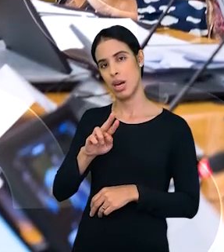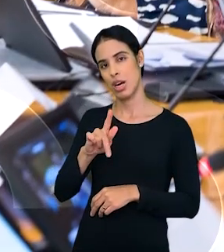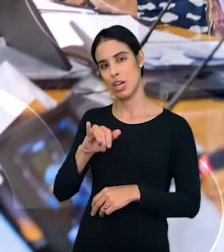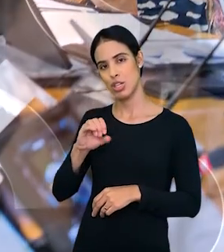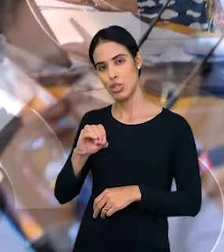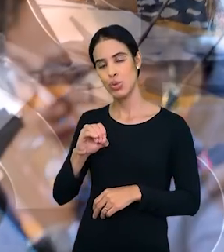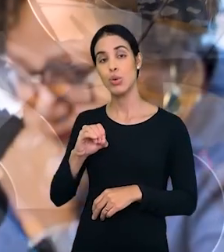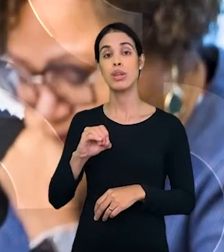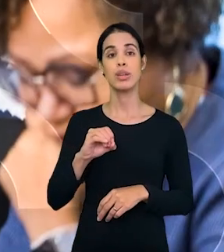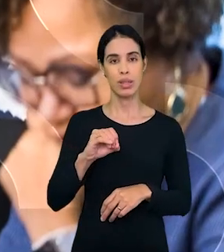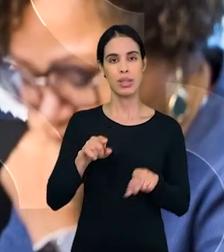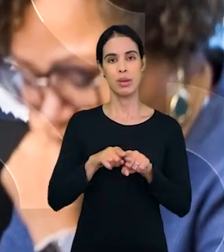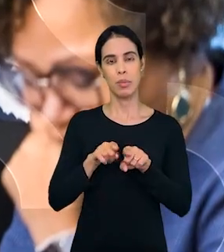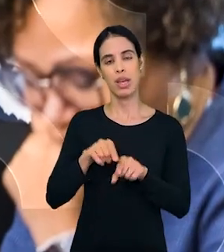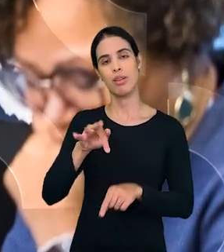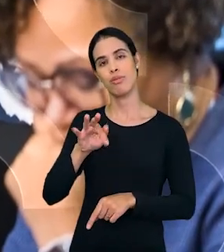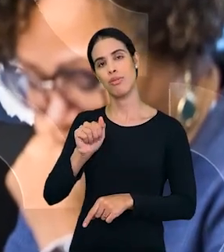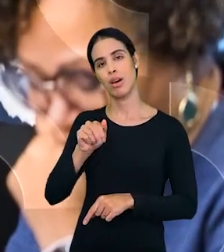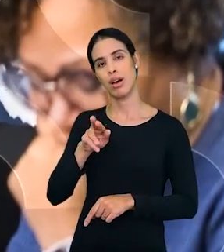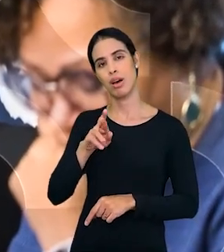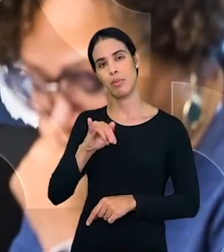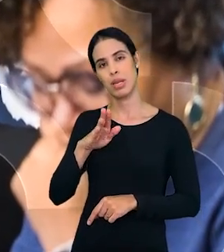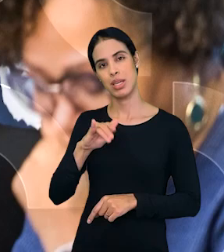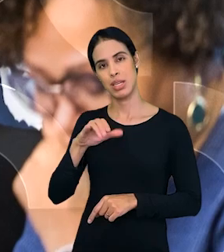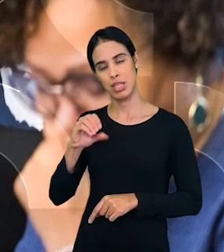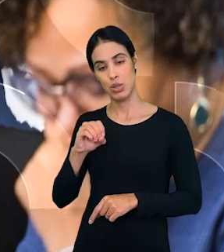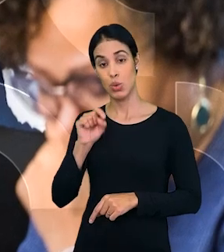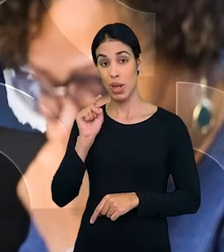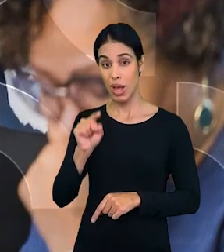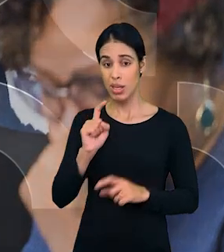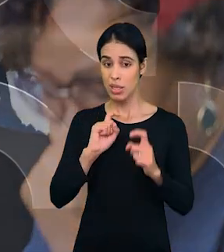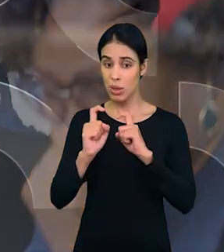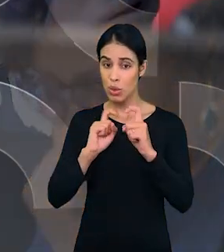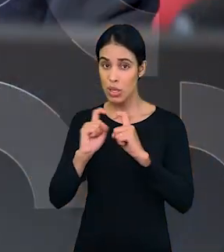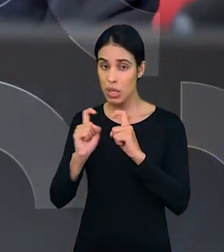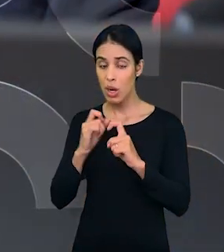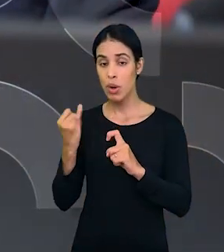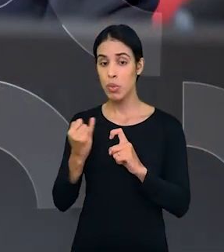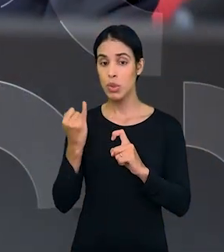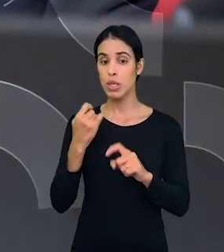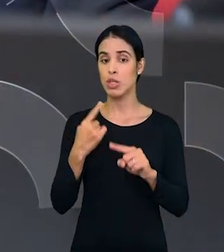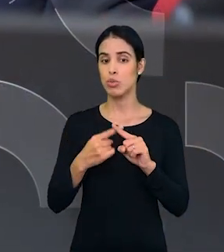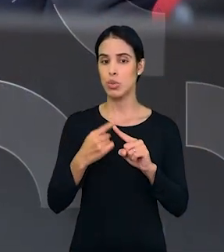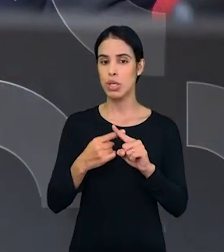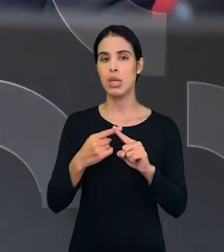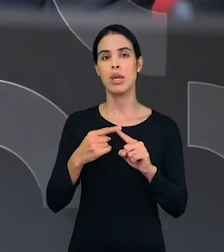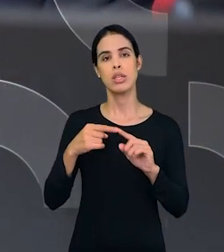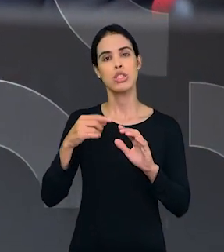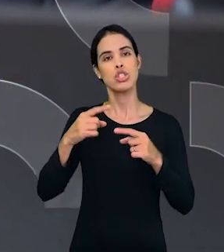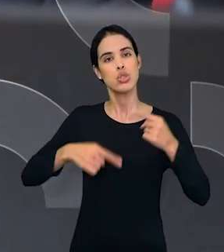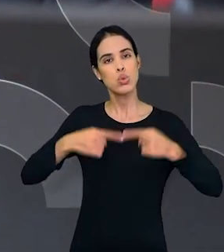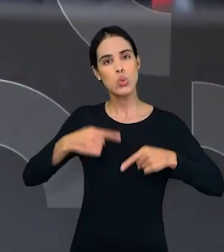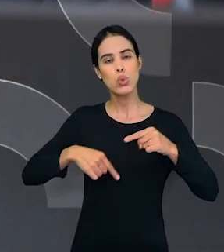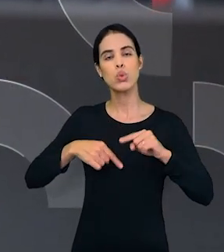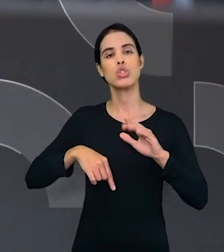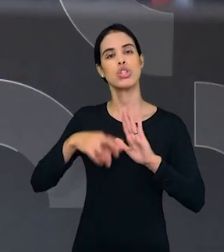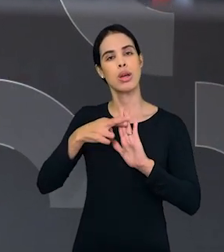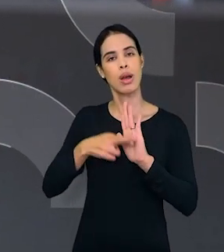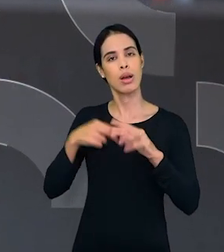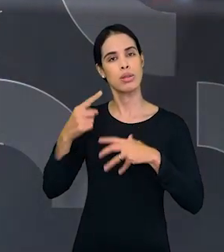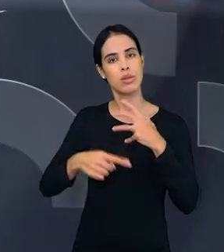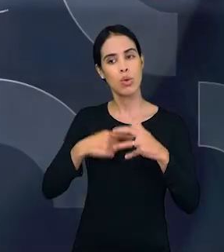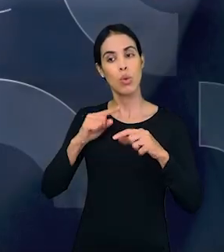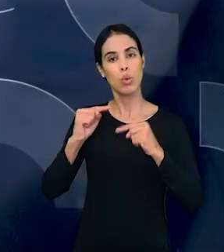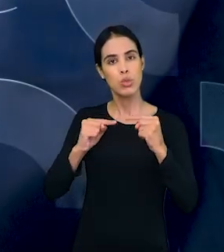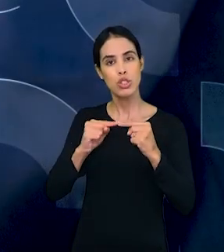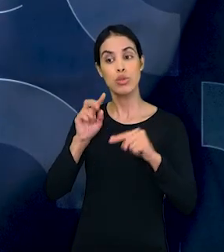Sérgio Martins e Fabrício Gonçalves. A conferência busca debater a formulação de normas internacionais voltadas à promoção